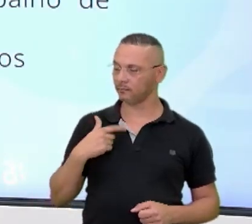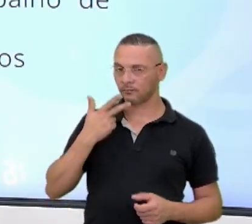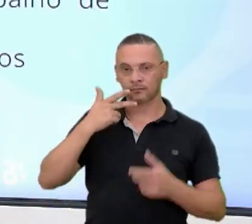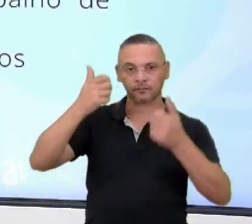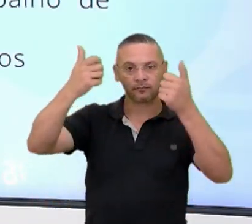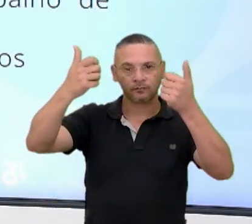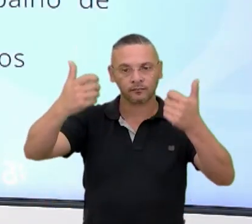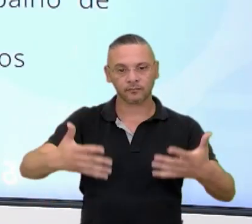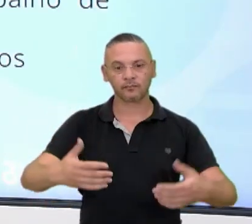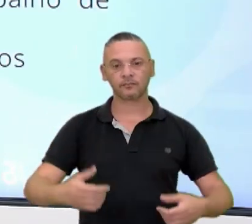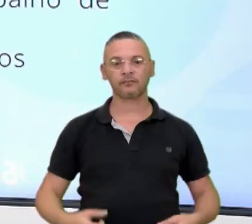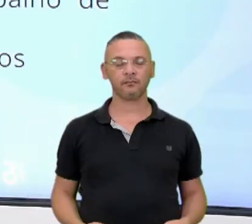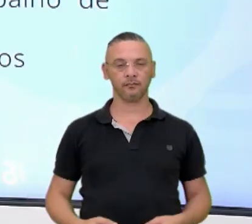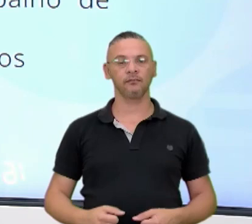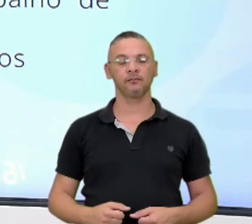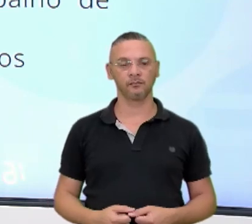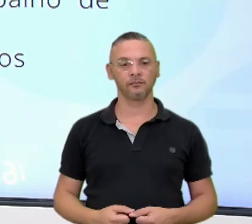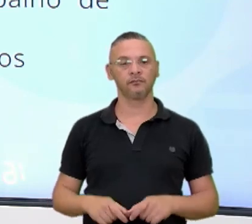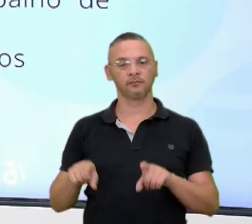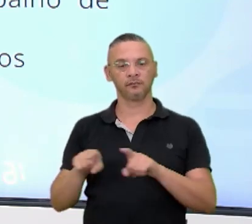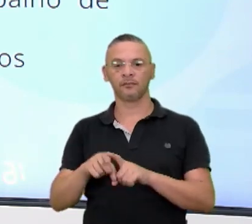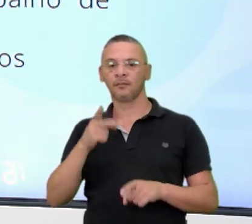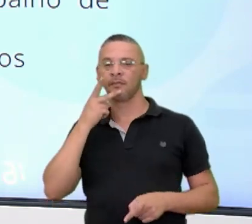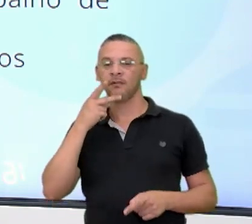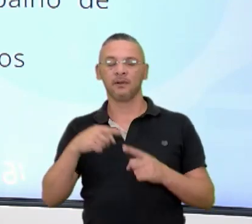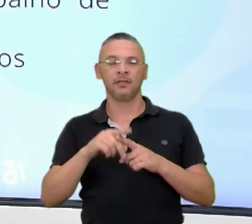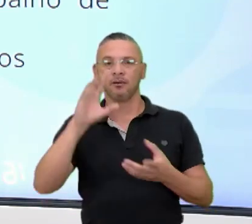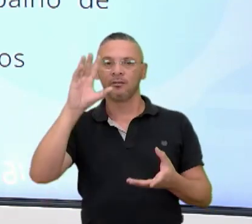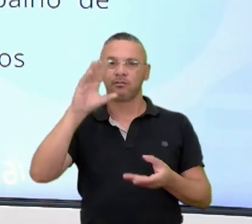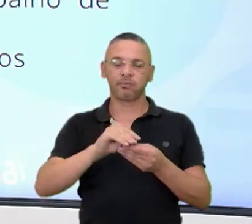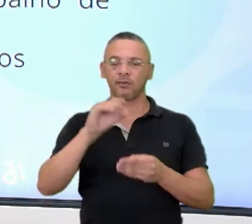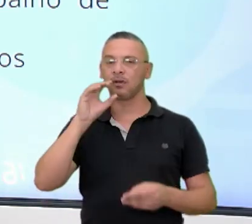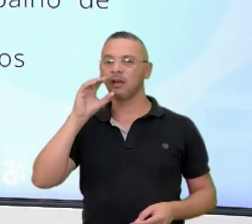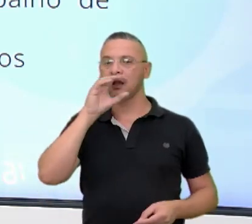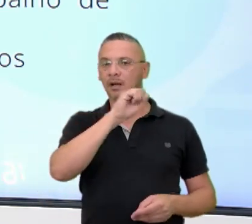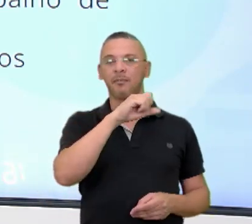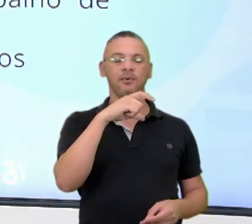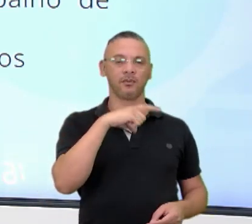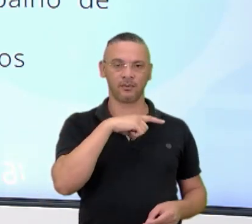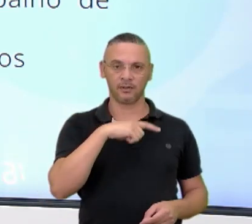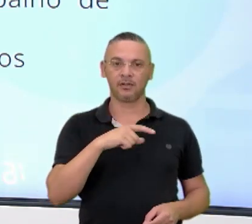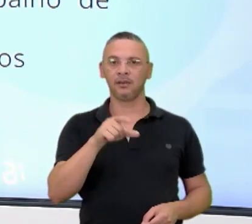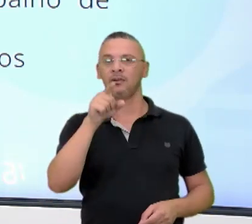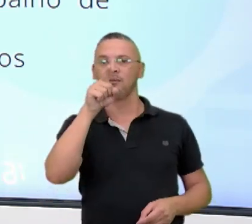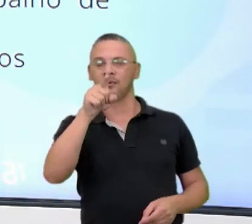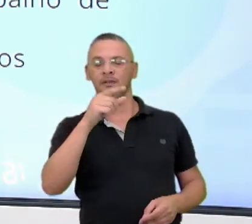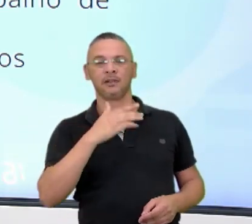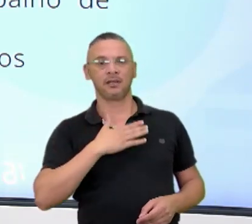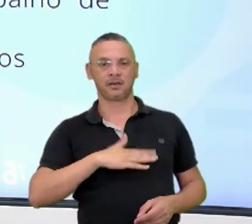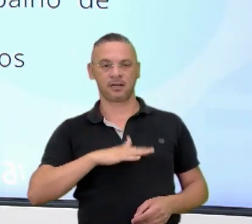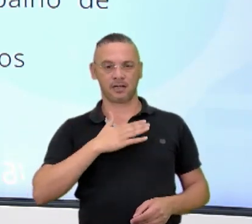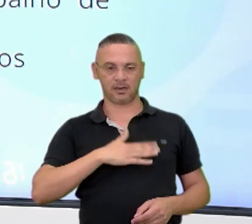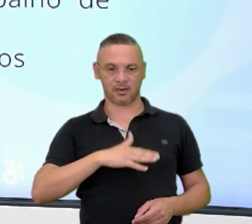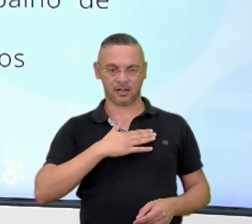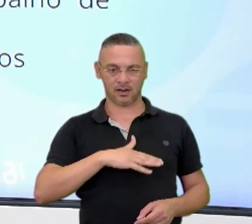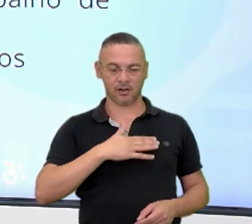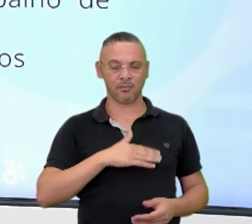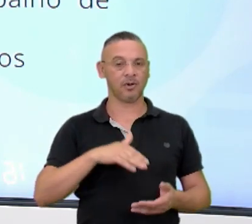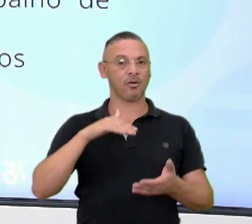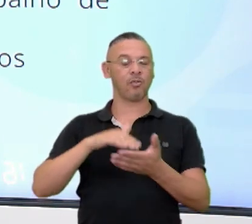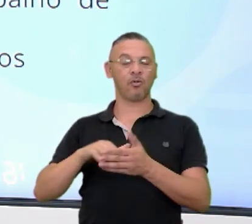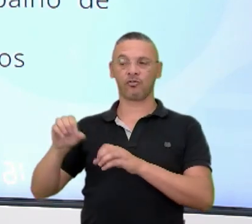essa notícia foi divulgada na Ucrânia e como essa notícia foi divulgada na Rússia? Quando você pega um livro